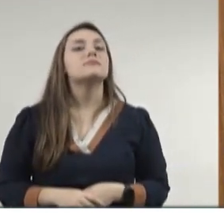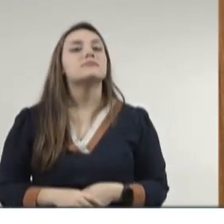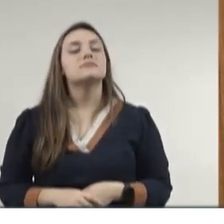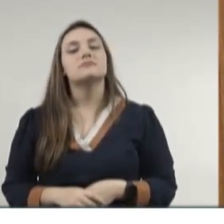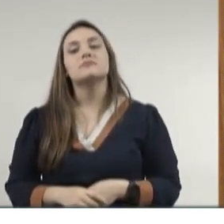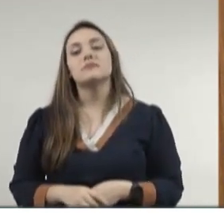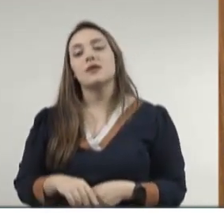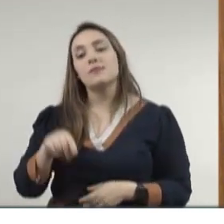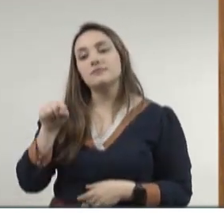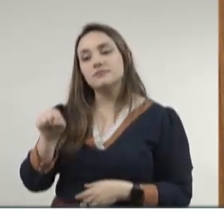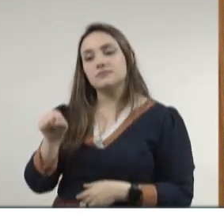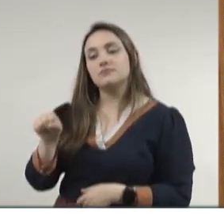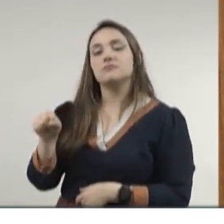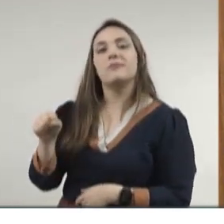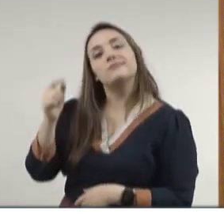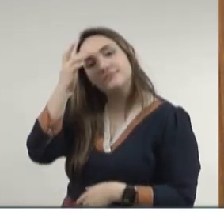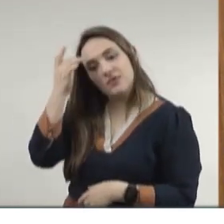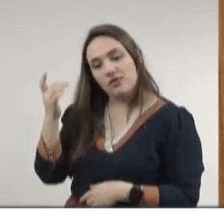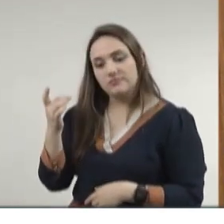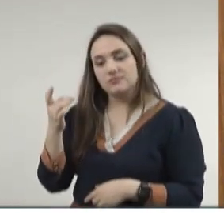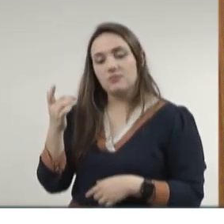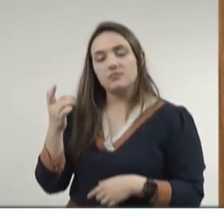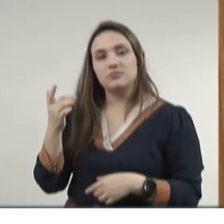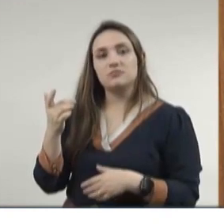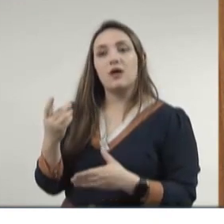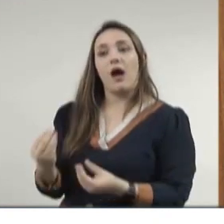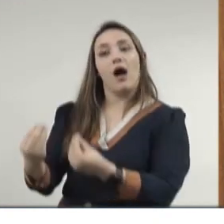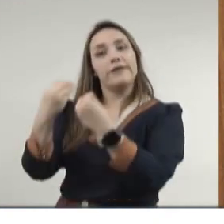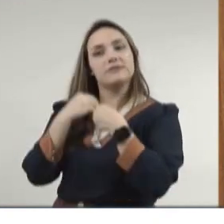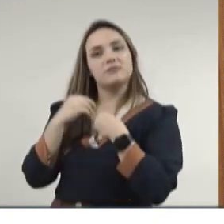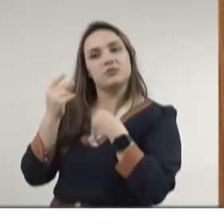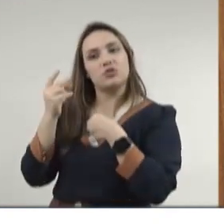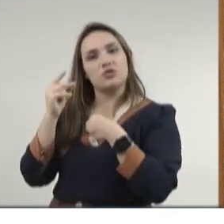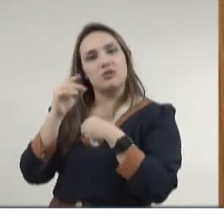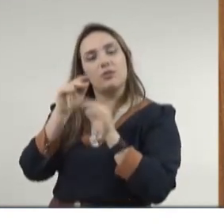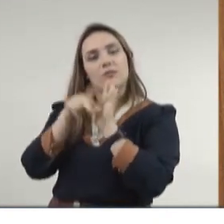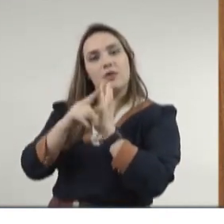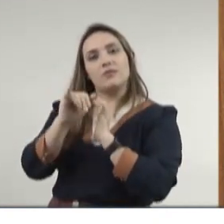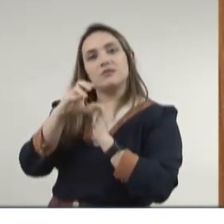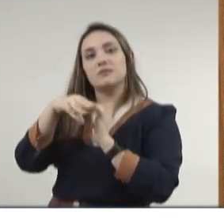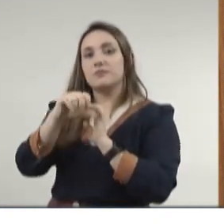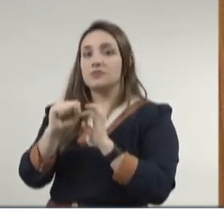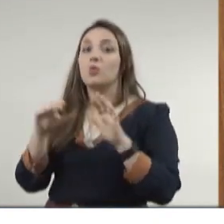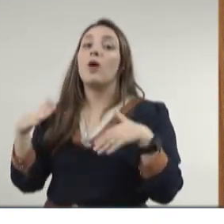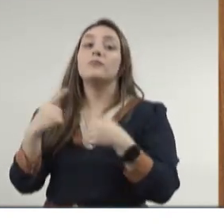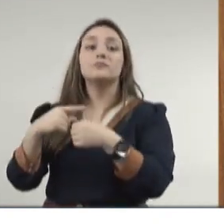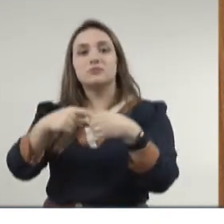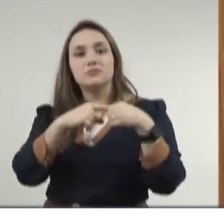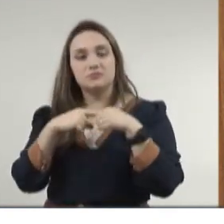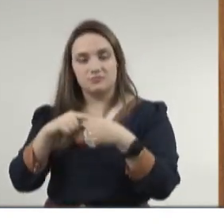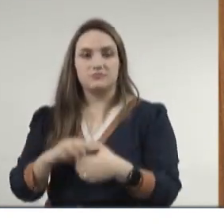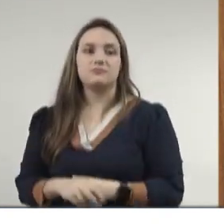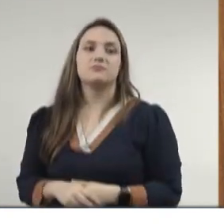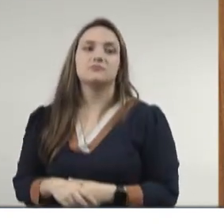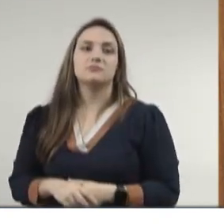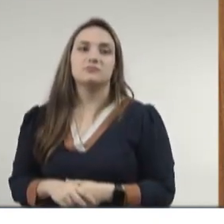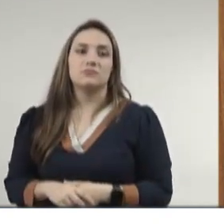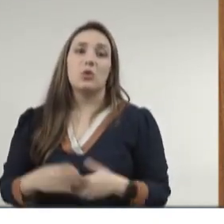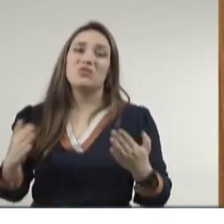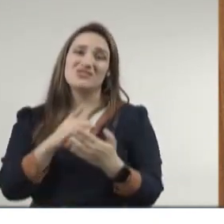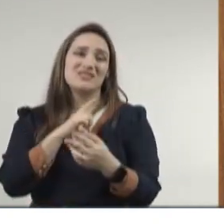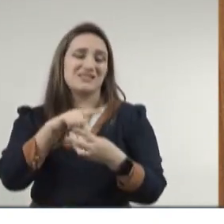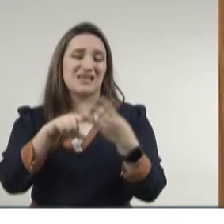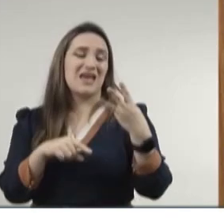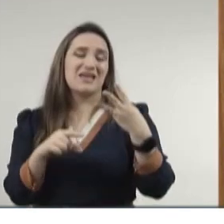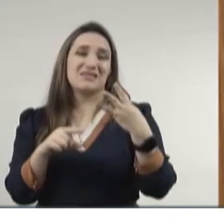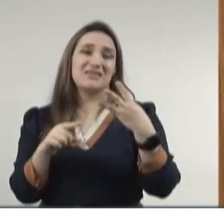presente lei, que é o ICMS ecológico, os municípios que hoje são 3